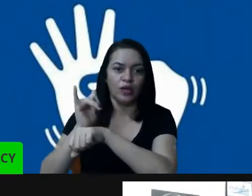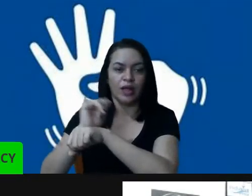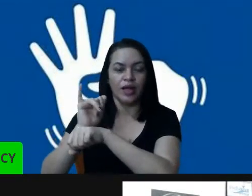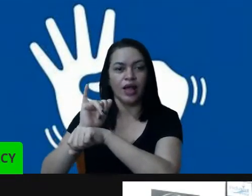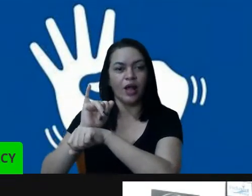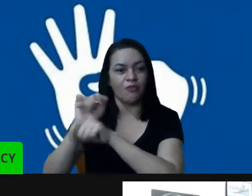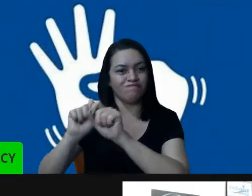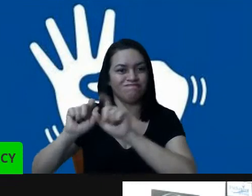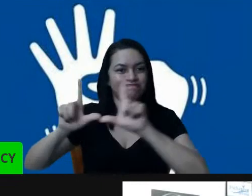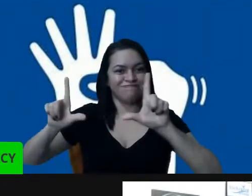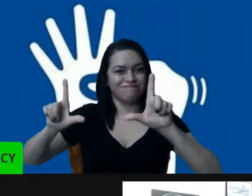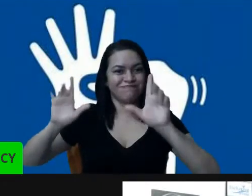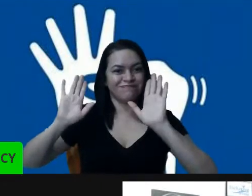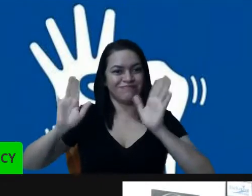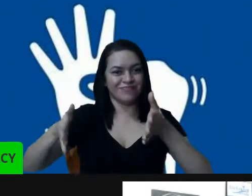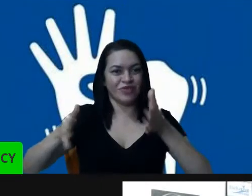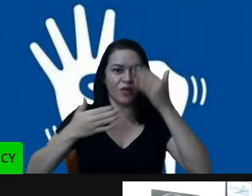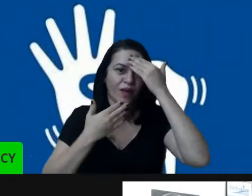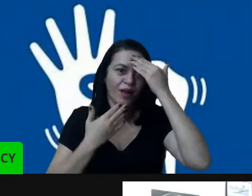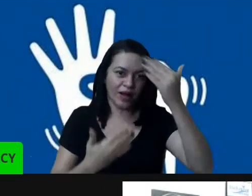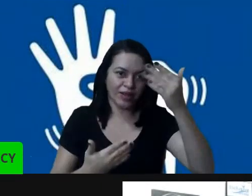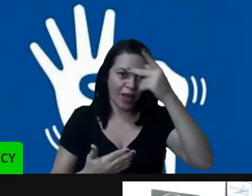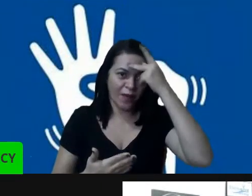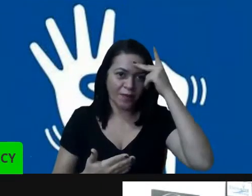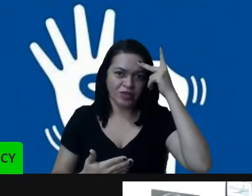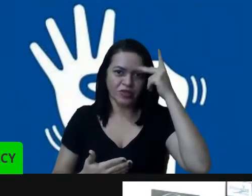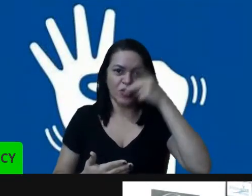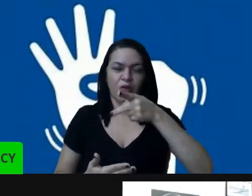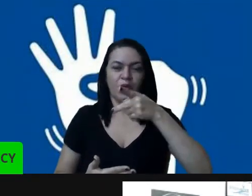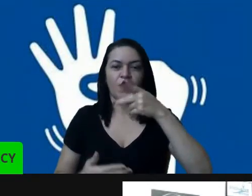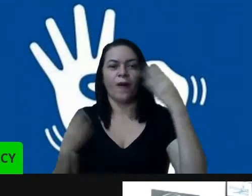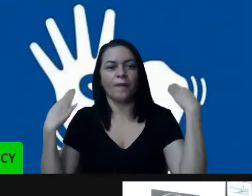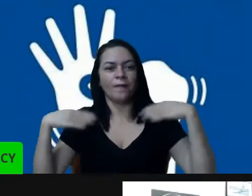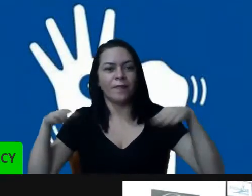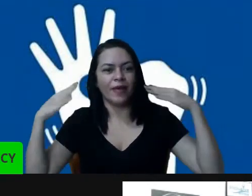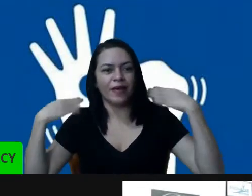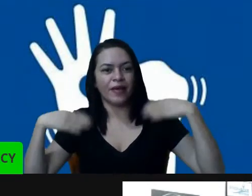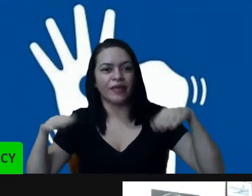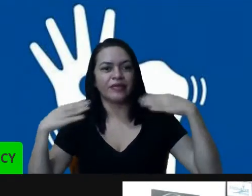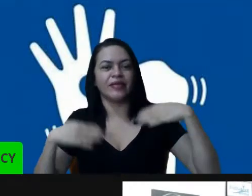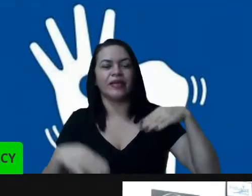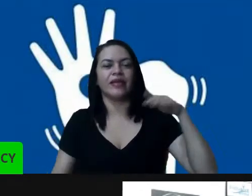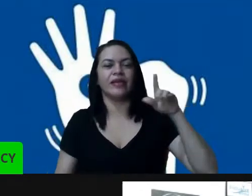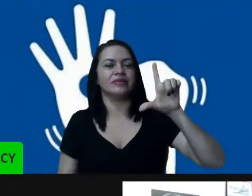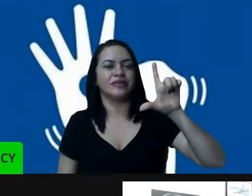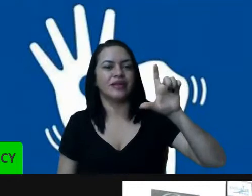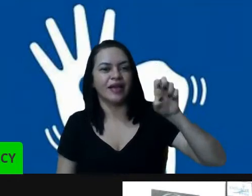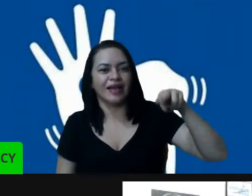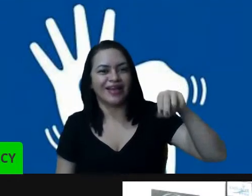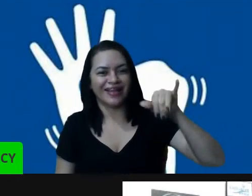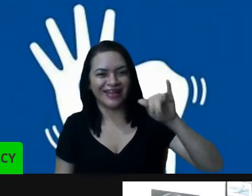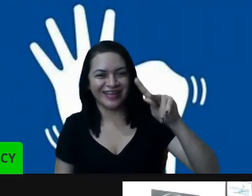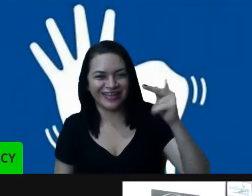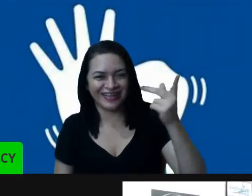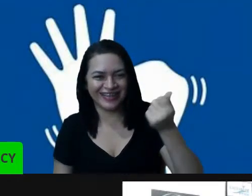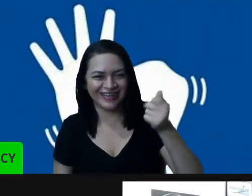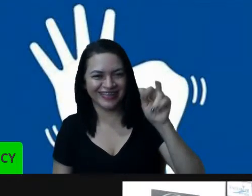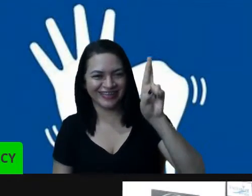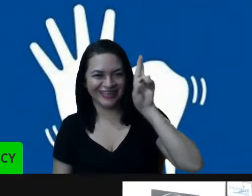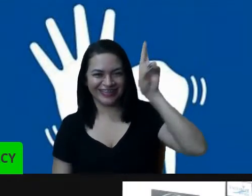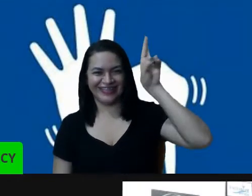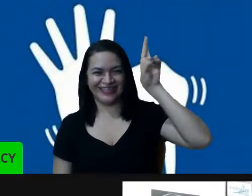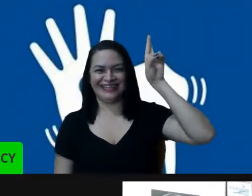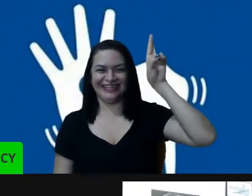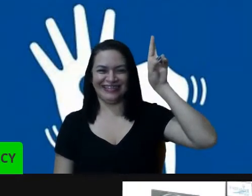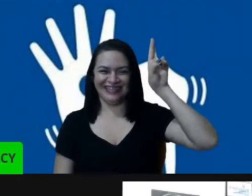já agradecer o pessoal que está aqui presente, a Beatriz, a Leninha. Ó, tua chefe está presente, Pajama. Viu?